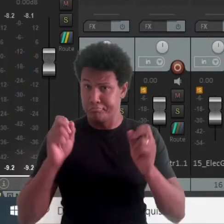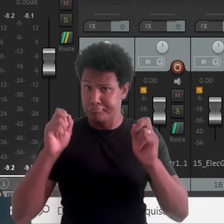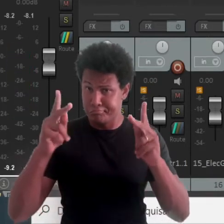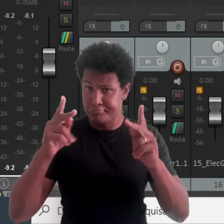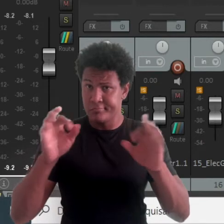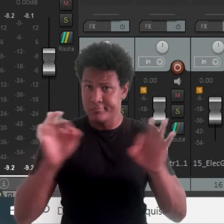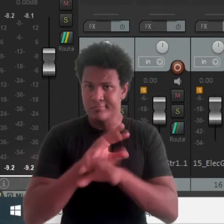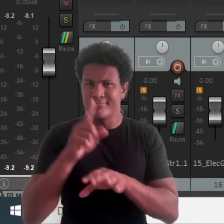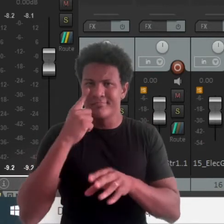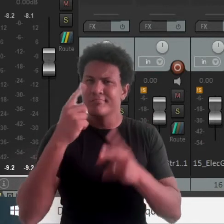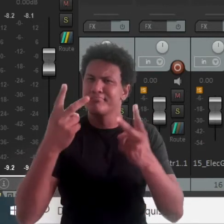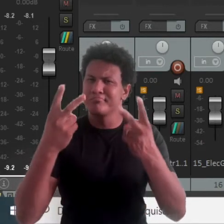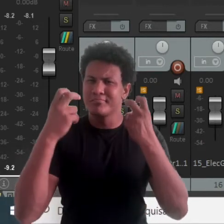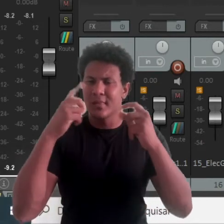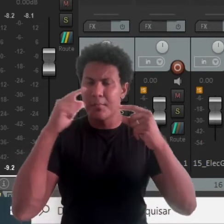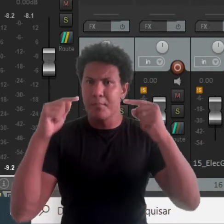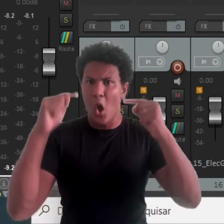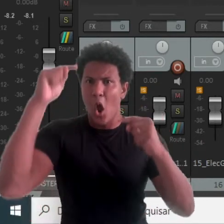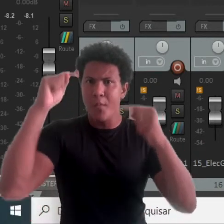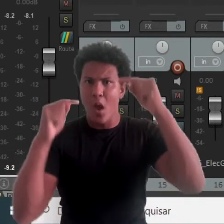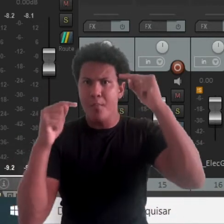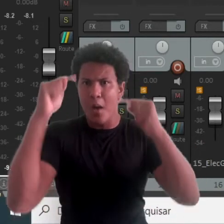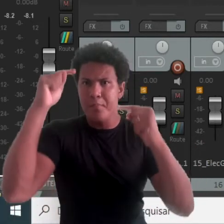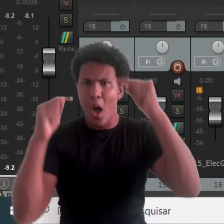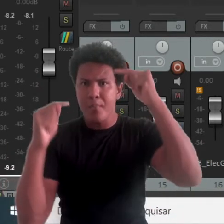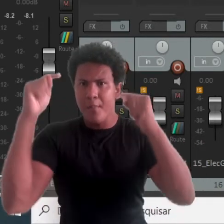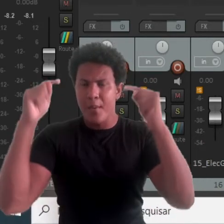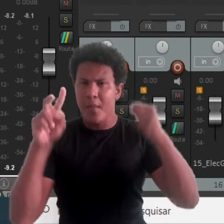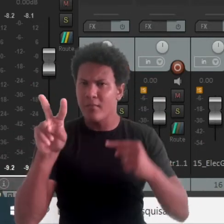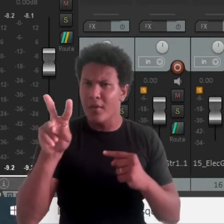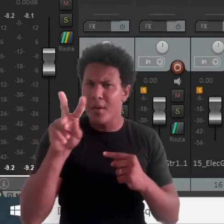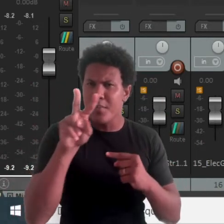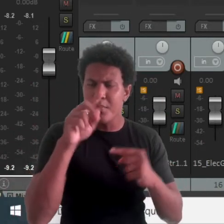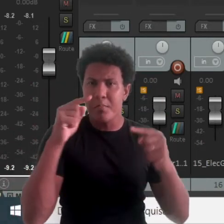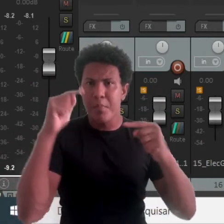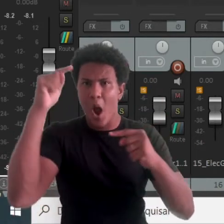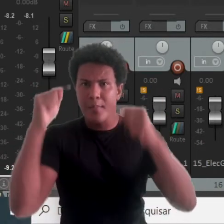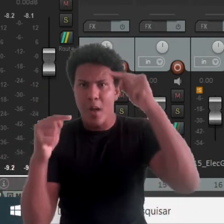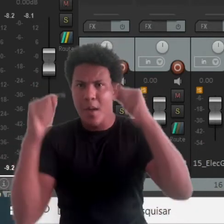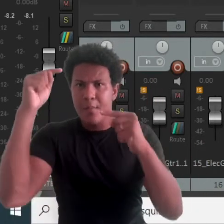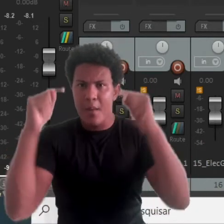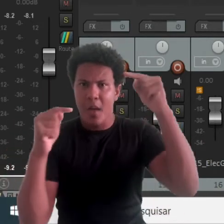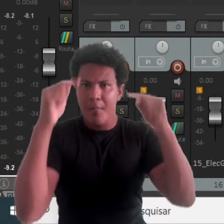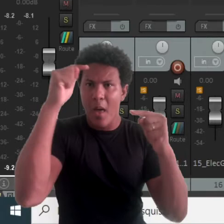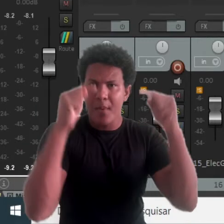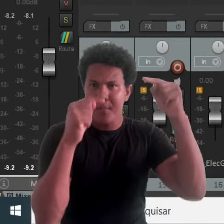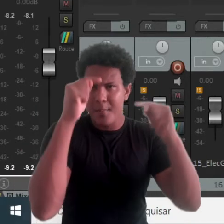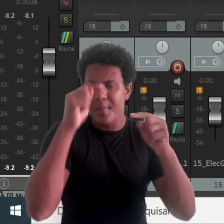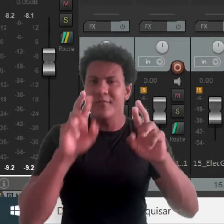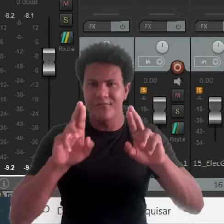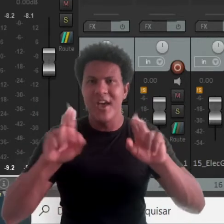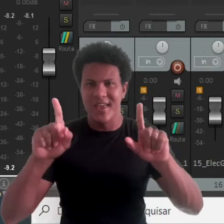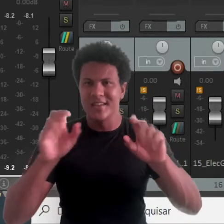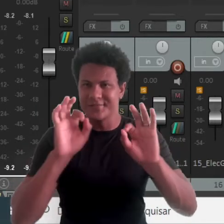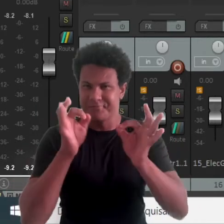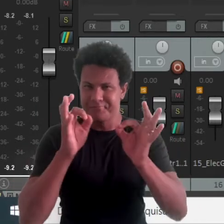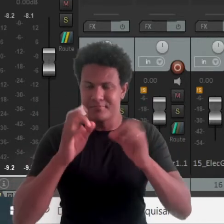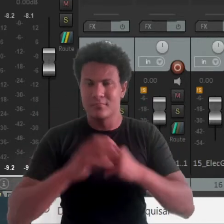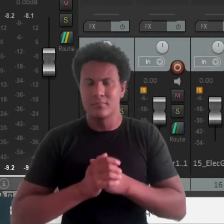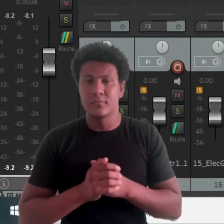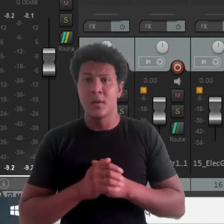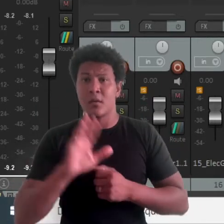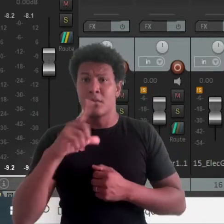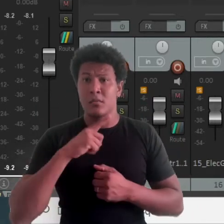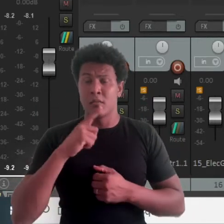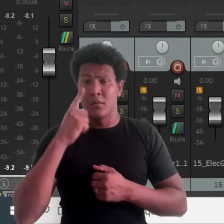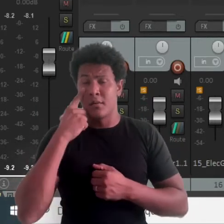Pronto, vocês viram aí, né, o release. E também a gente vê visualmente que o mais curto aqui na atenuação, vocês veem que ele volta mais rápido. Se